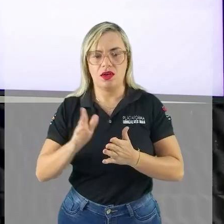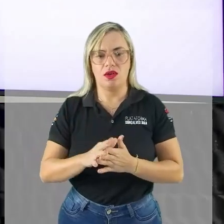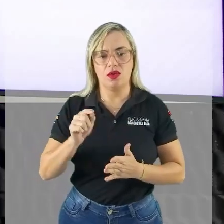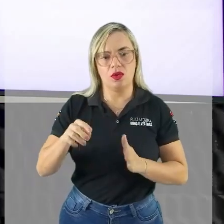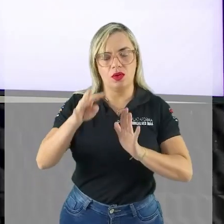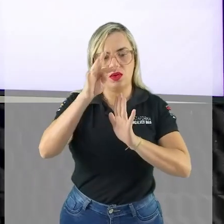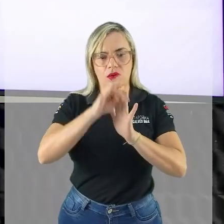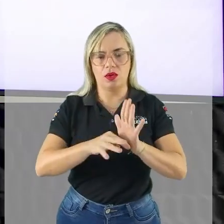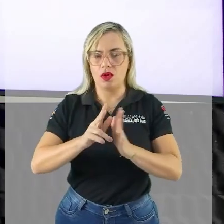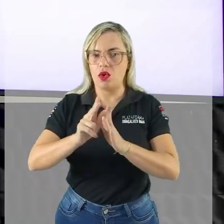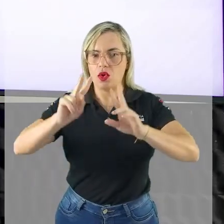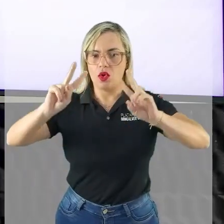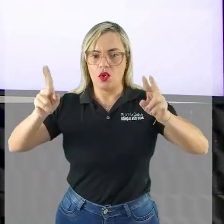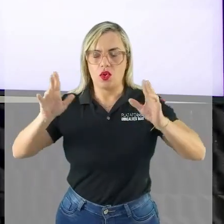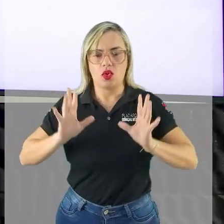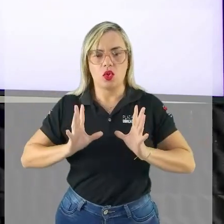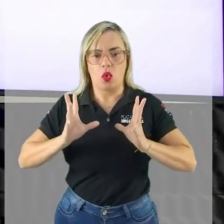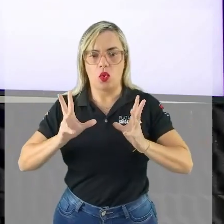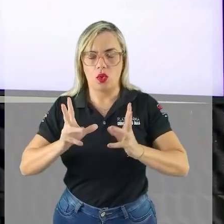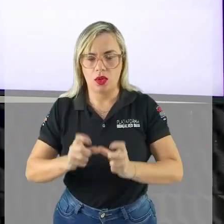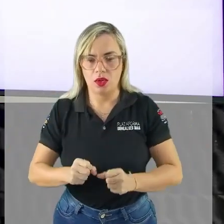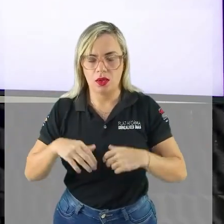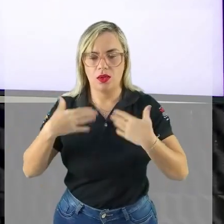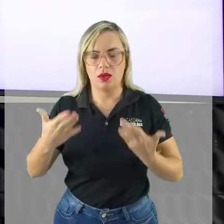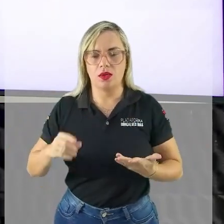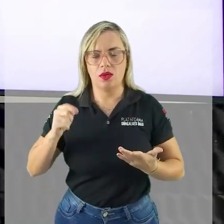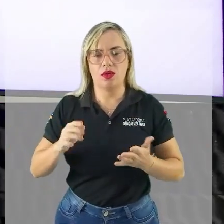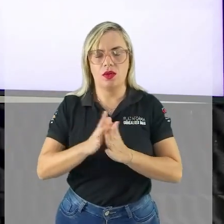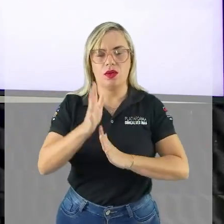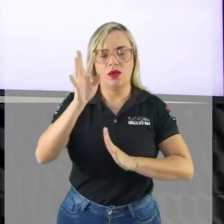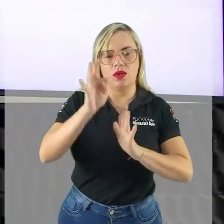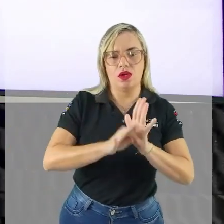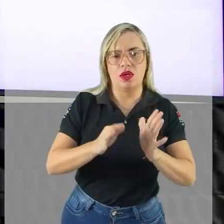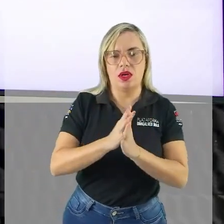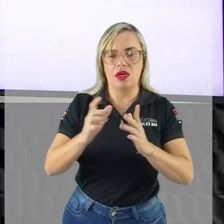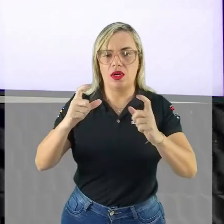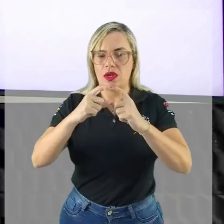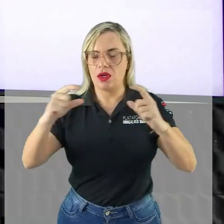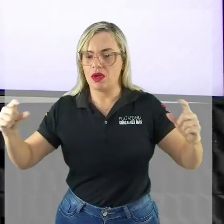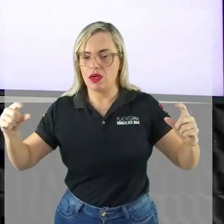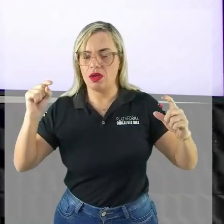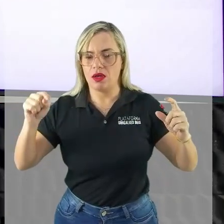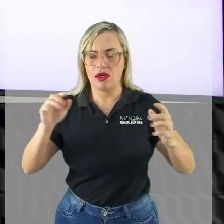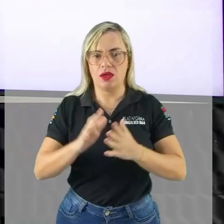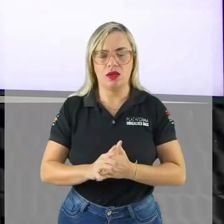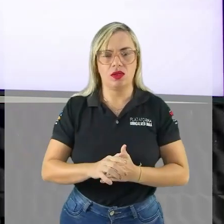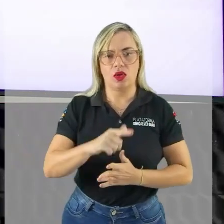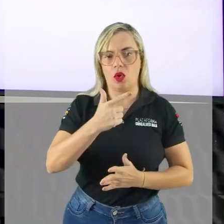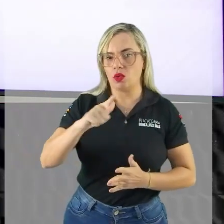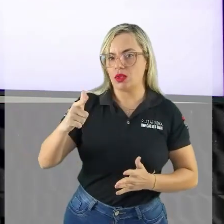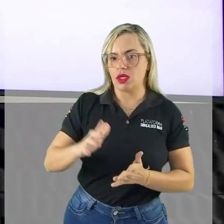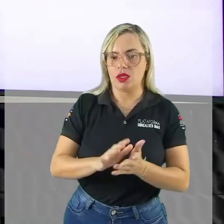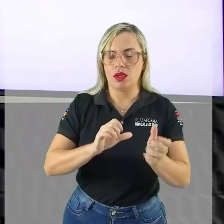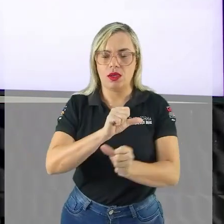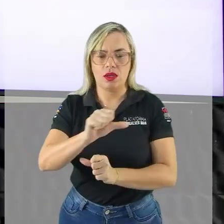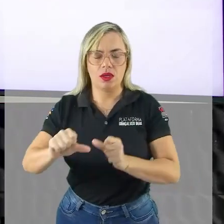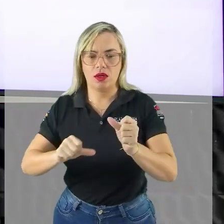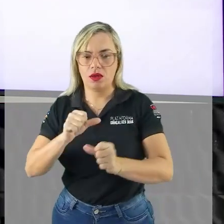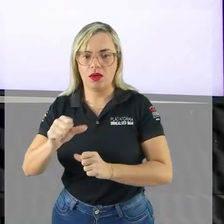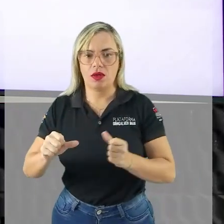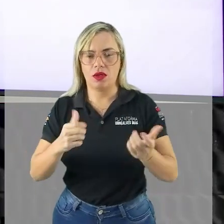o texto integral, tá? O que é esse texto integral? A frase, o período sem alteração,